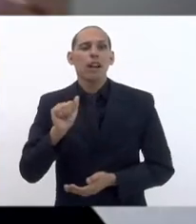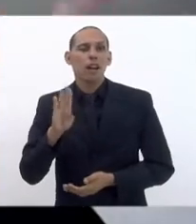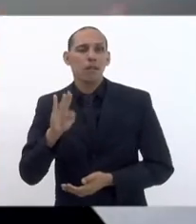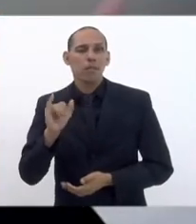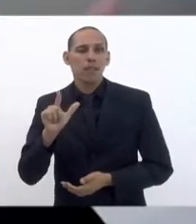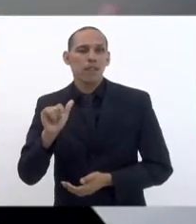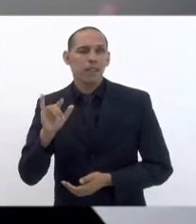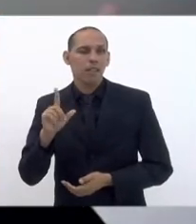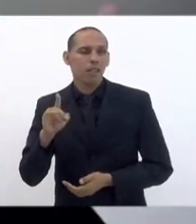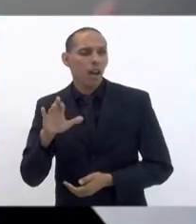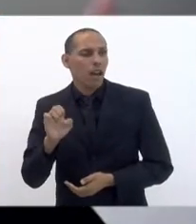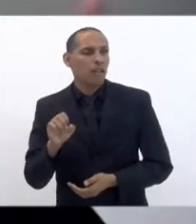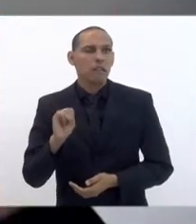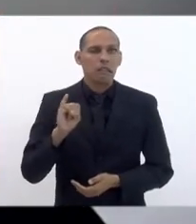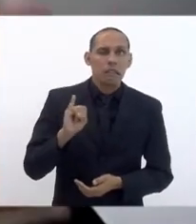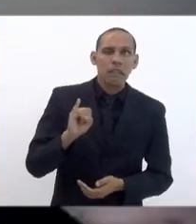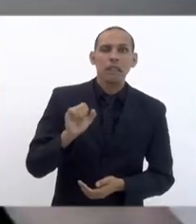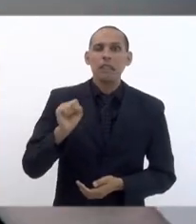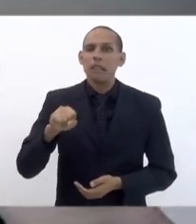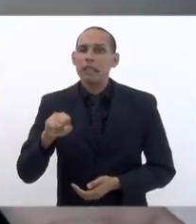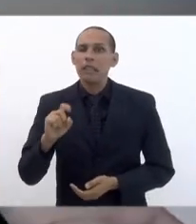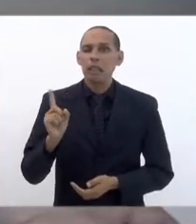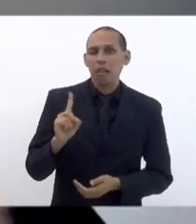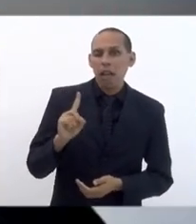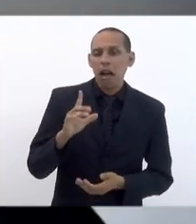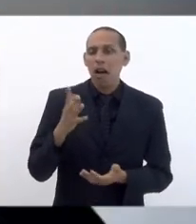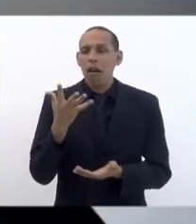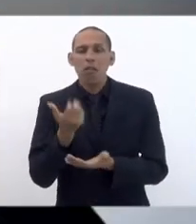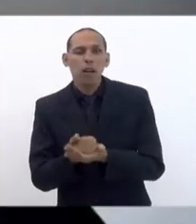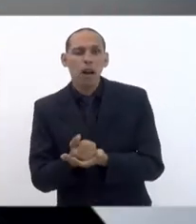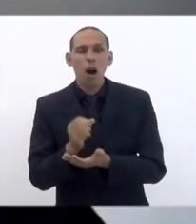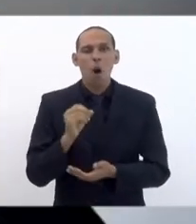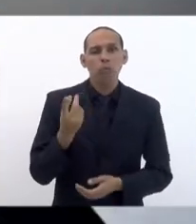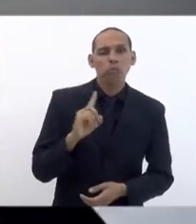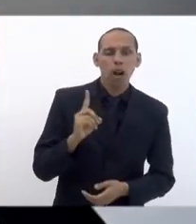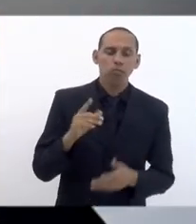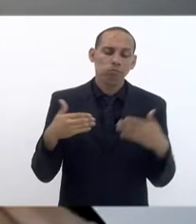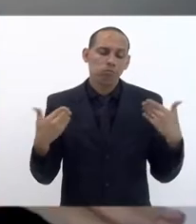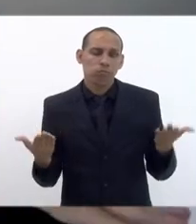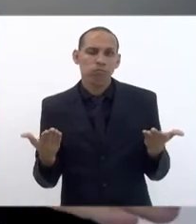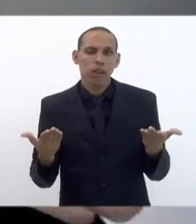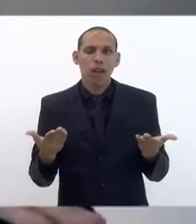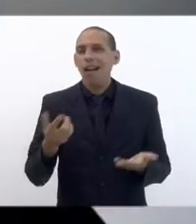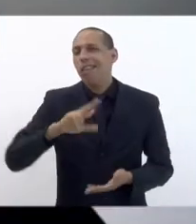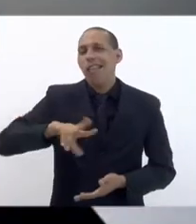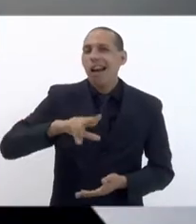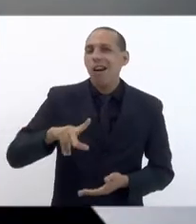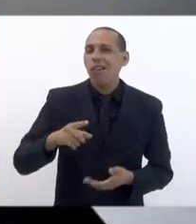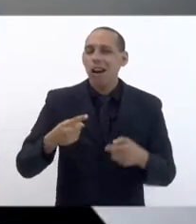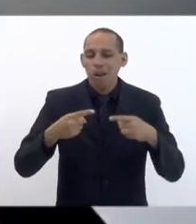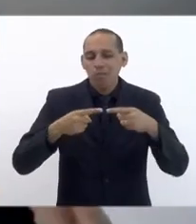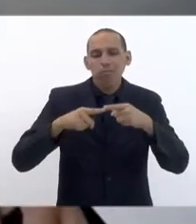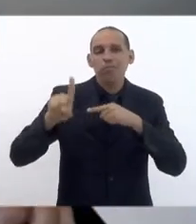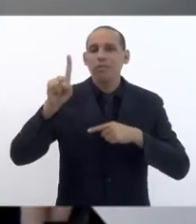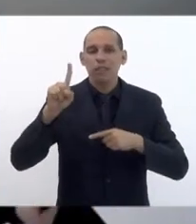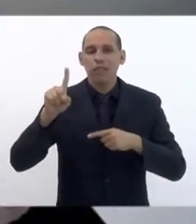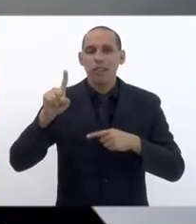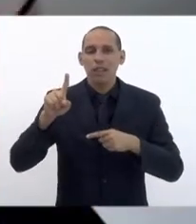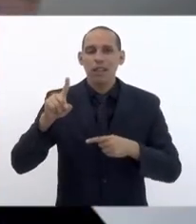a depender desse estudo de viabilidade, vão implementar esse negócio ou não vão implementar. Então, não há divergência quanto a ser estacionamento